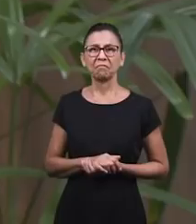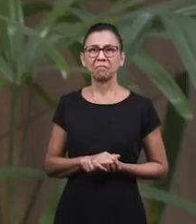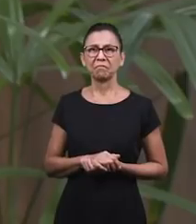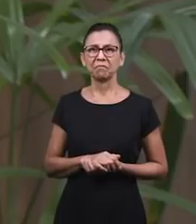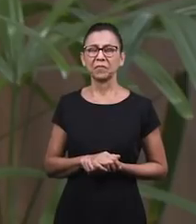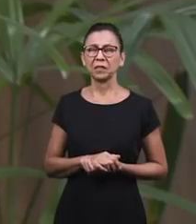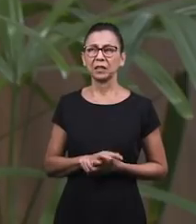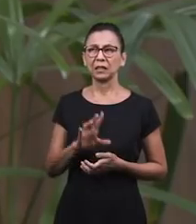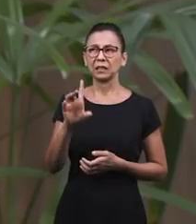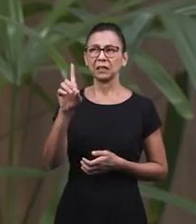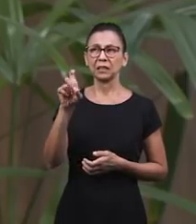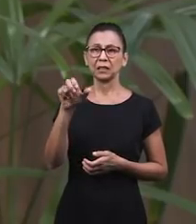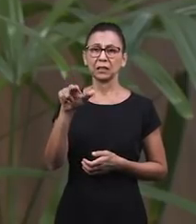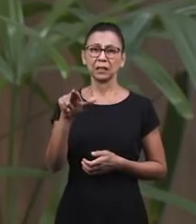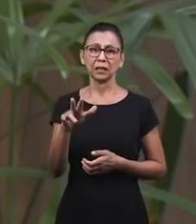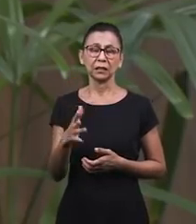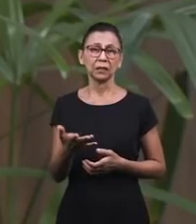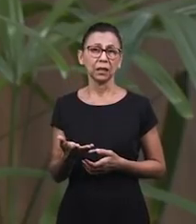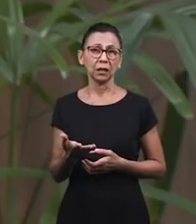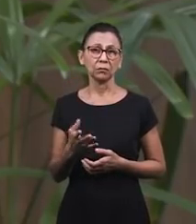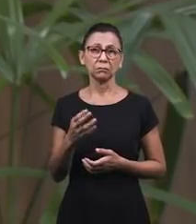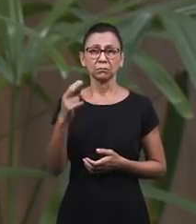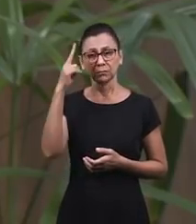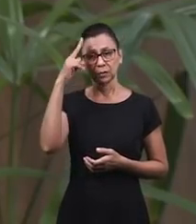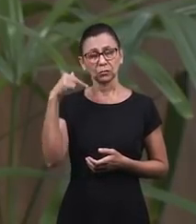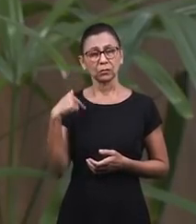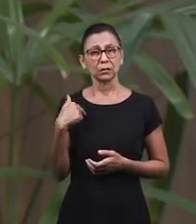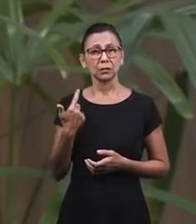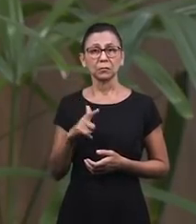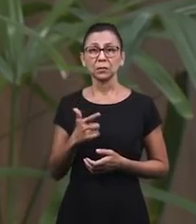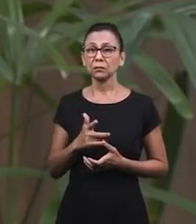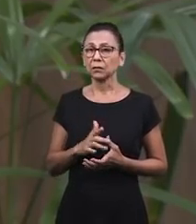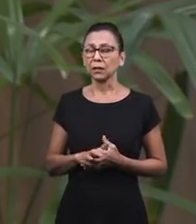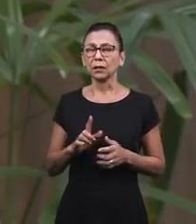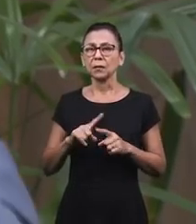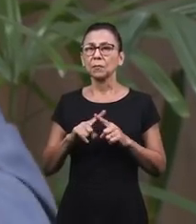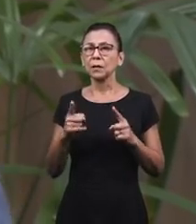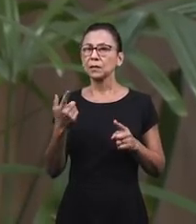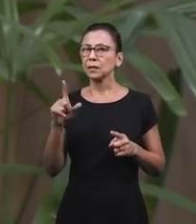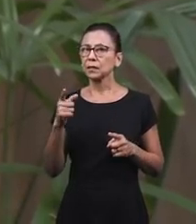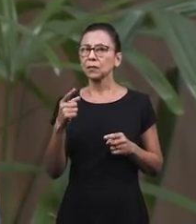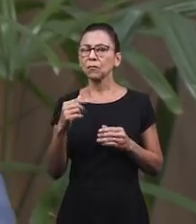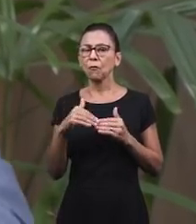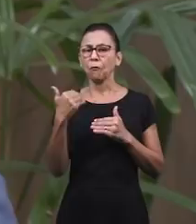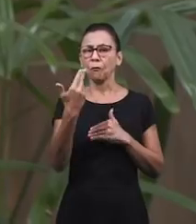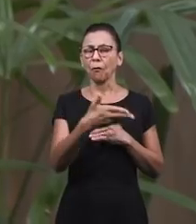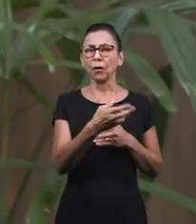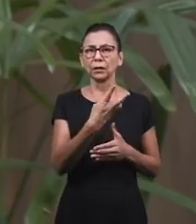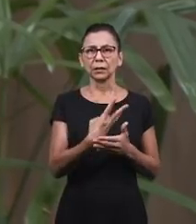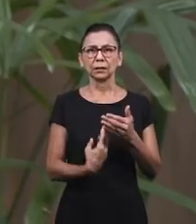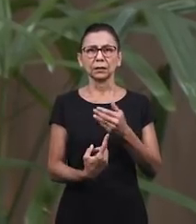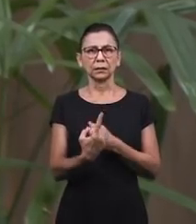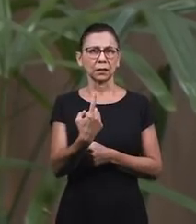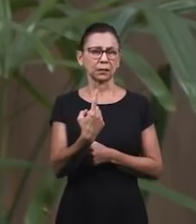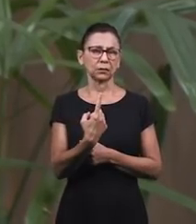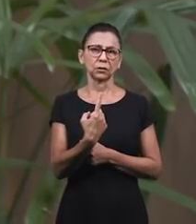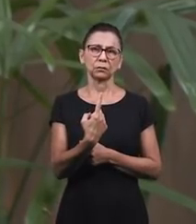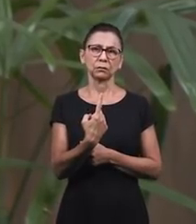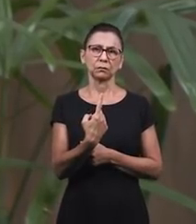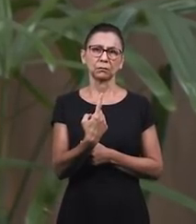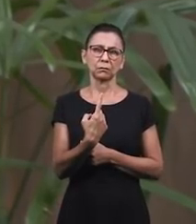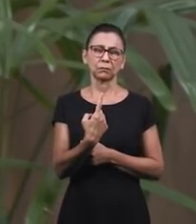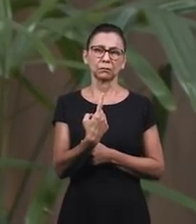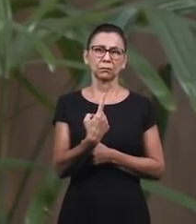estão incluídos nessa aí, porque vamos dizer, a Trindade é Deus,